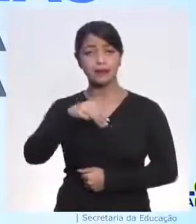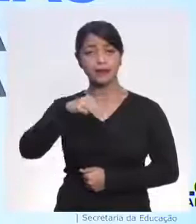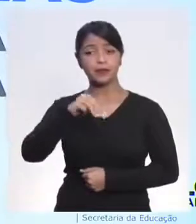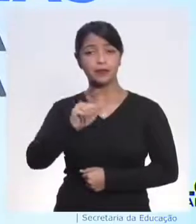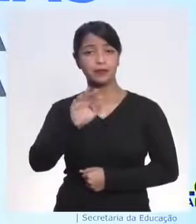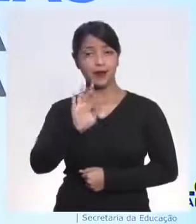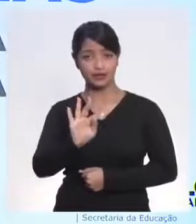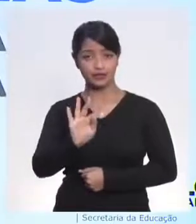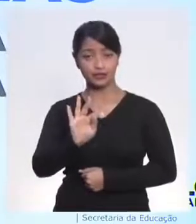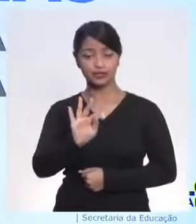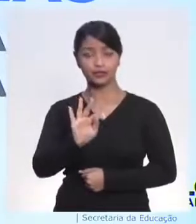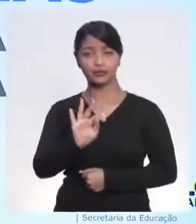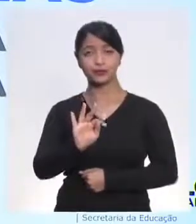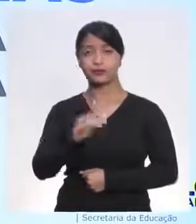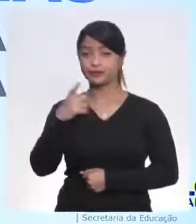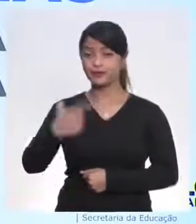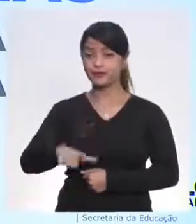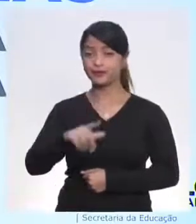M-A-T, então